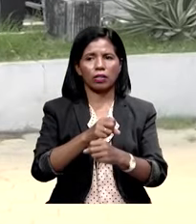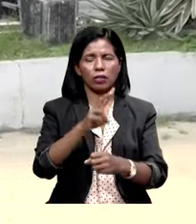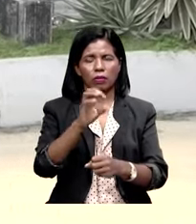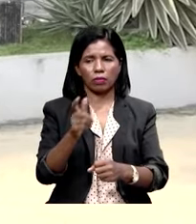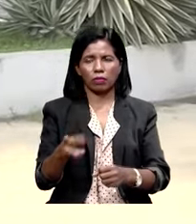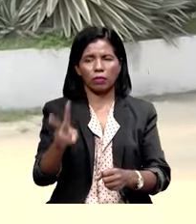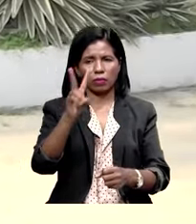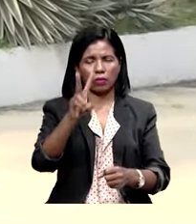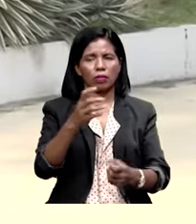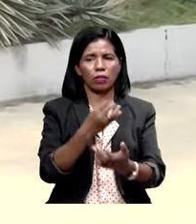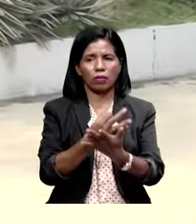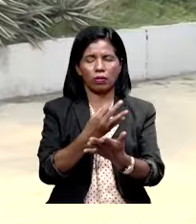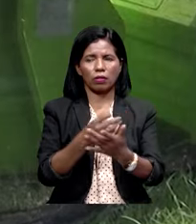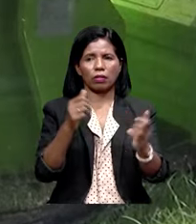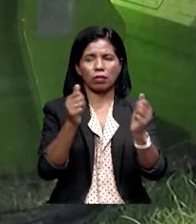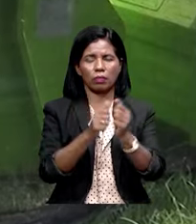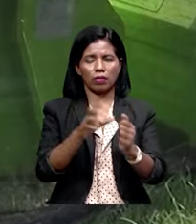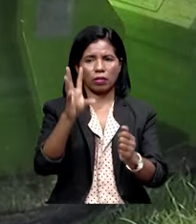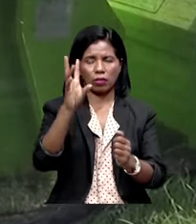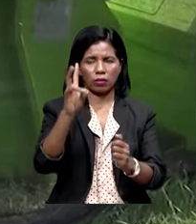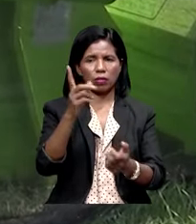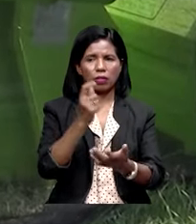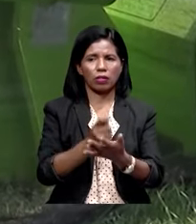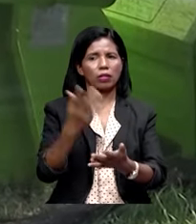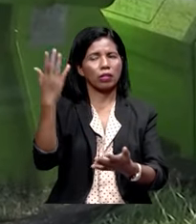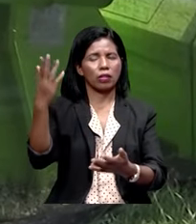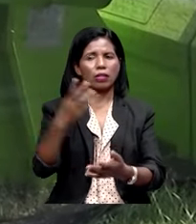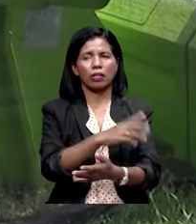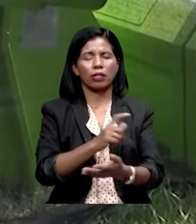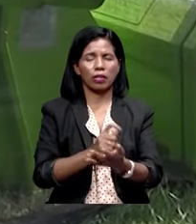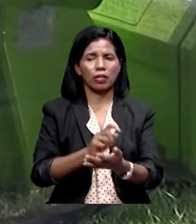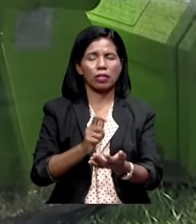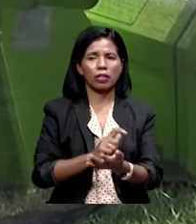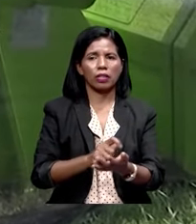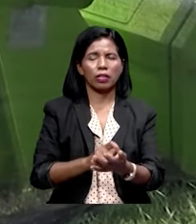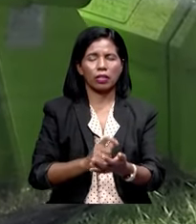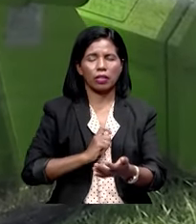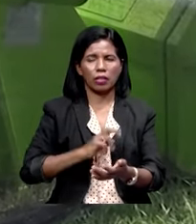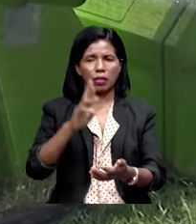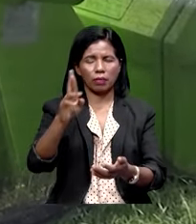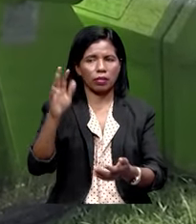rua, o montante tokon hitu aray hela ya porto tibar no balon ray